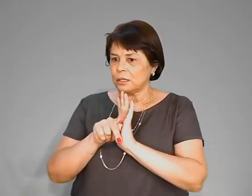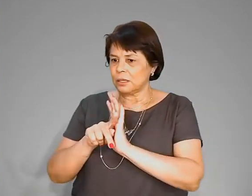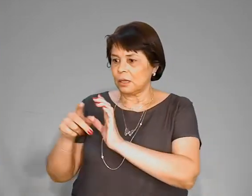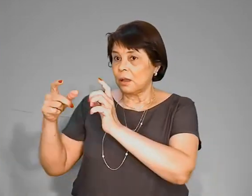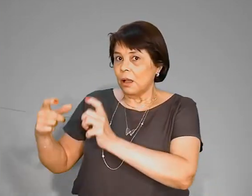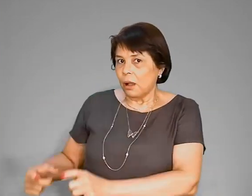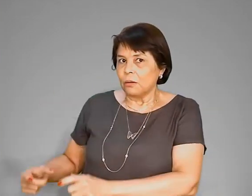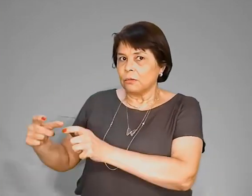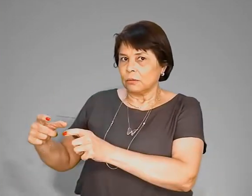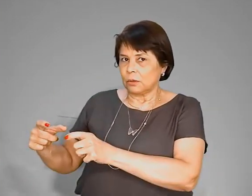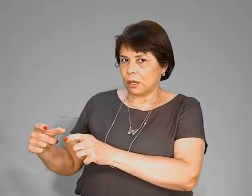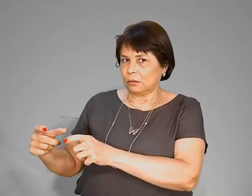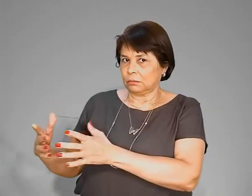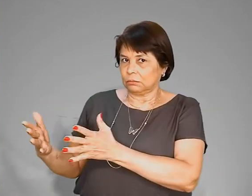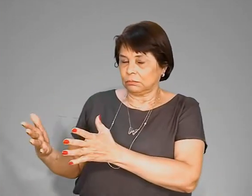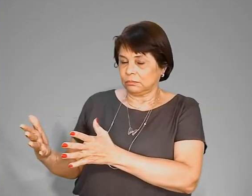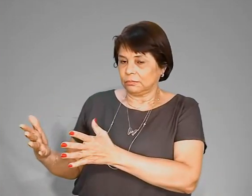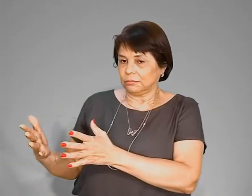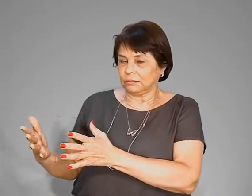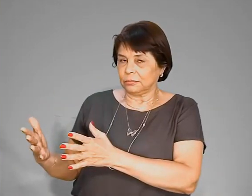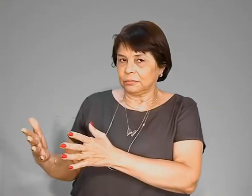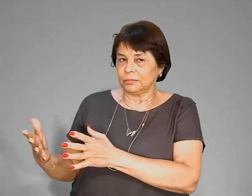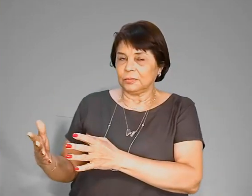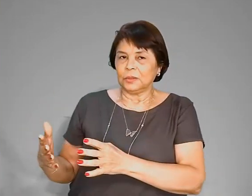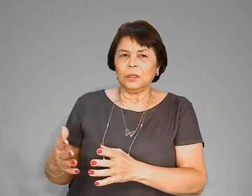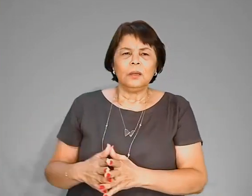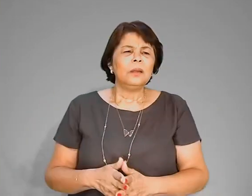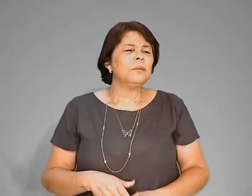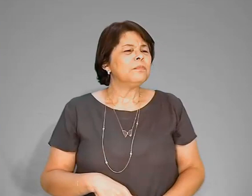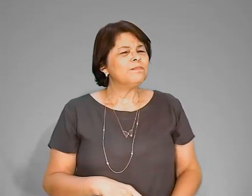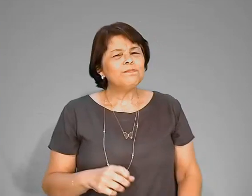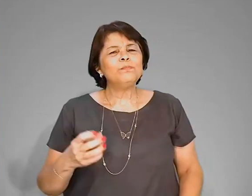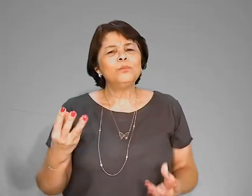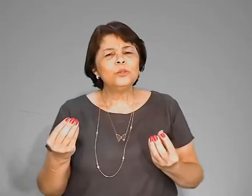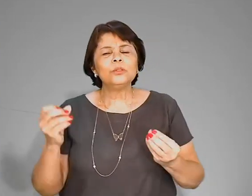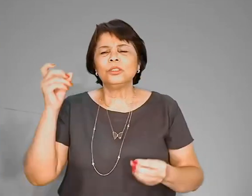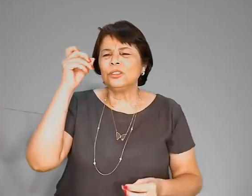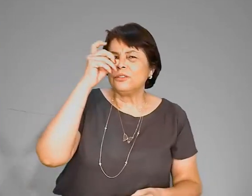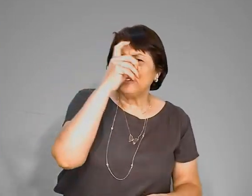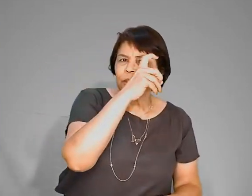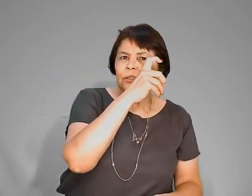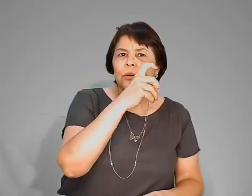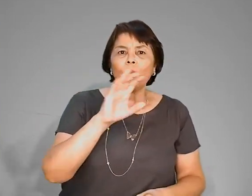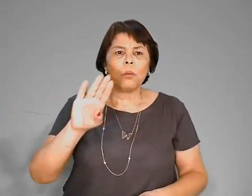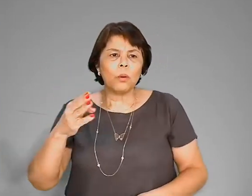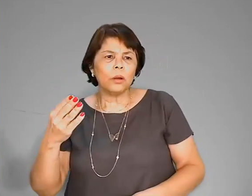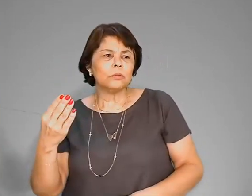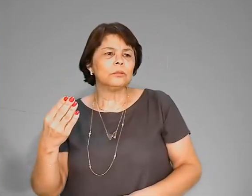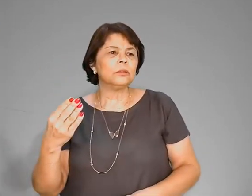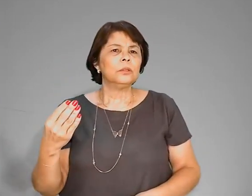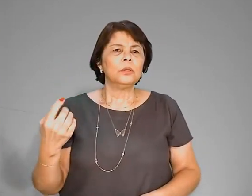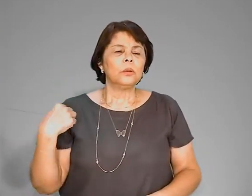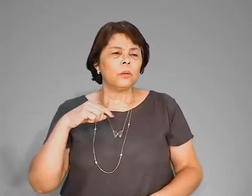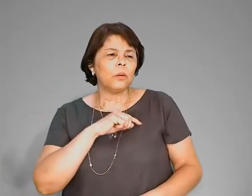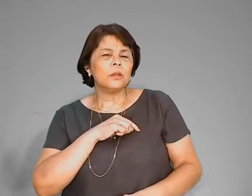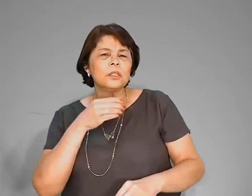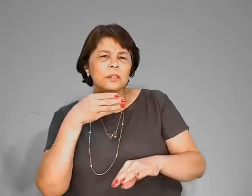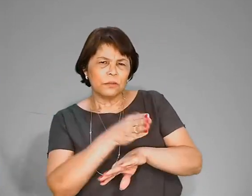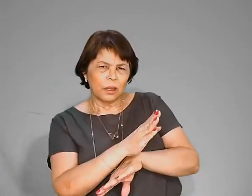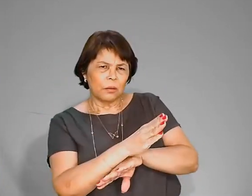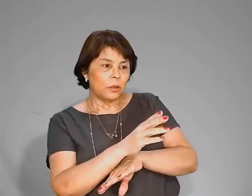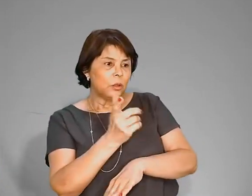Lembra que eu falei como é complicado ser estrangeiro num país de fora? Lembra que contei a minha experiência de viver no meio